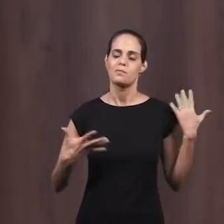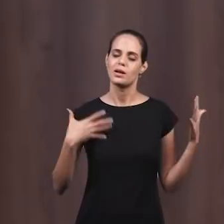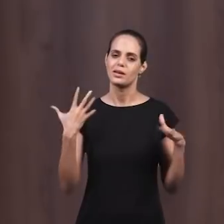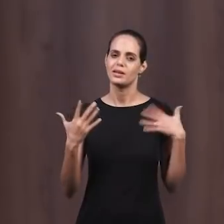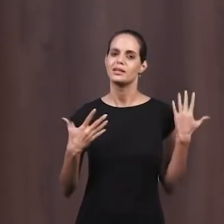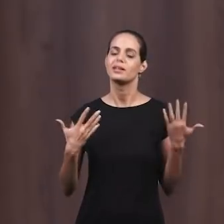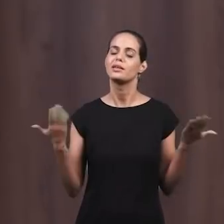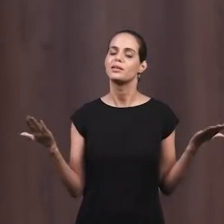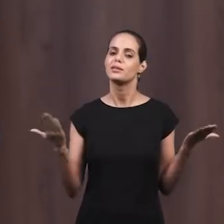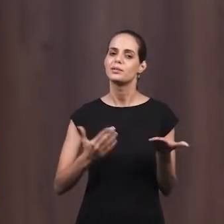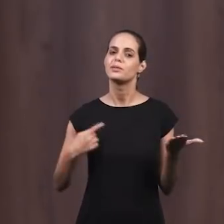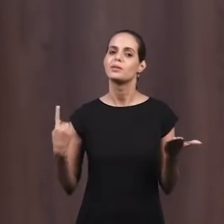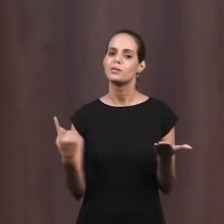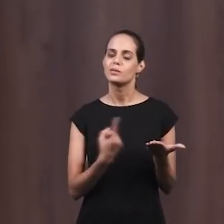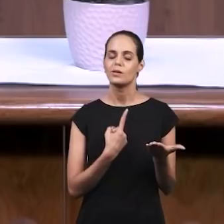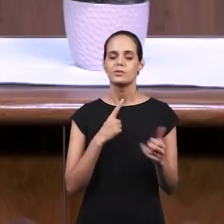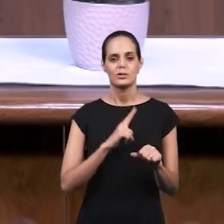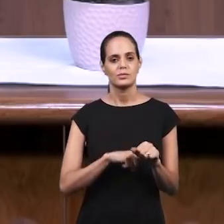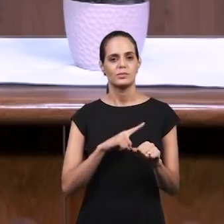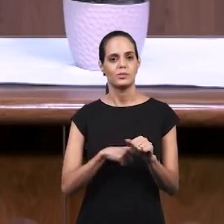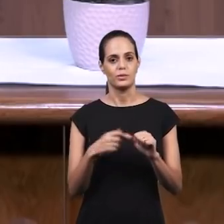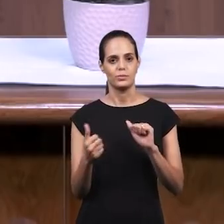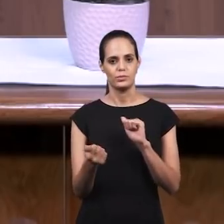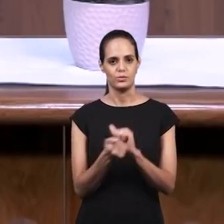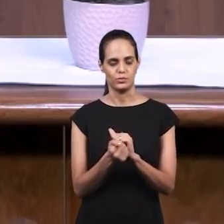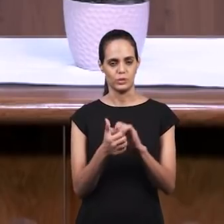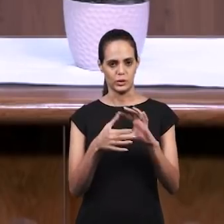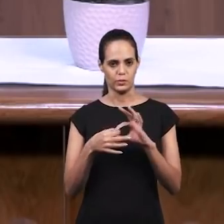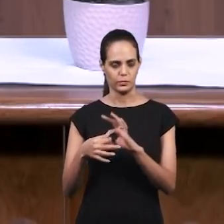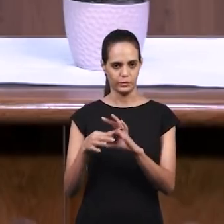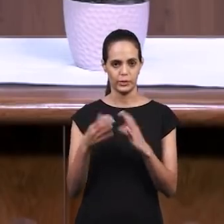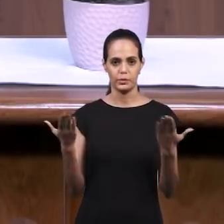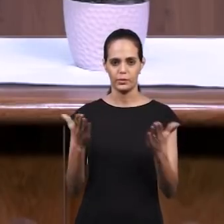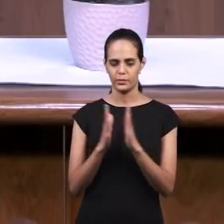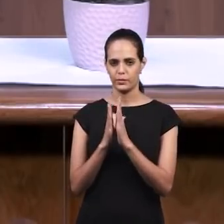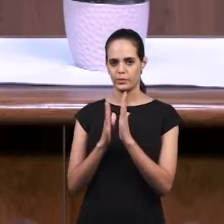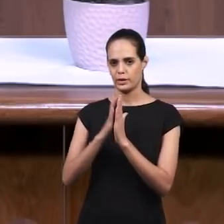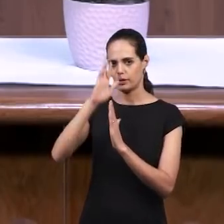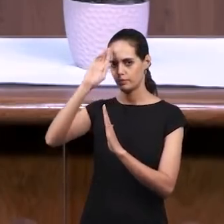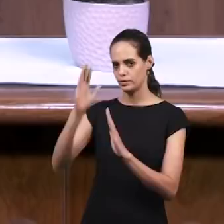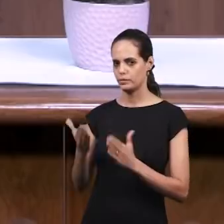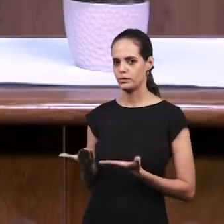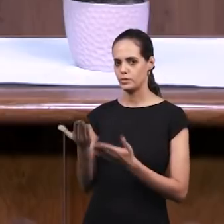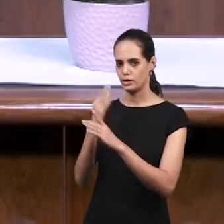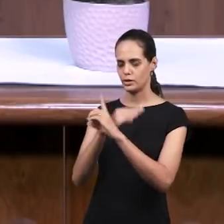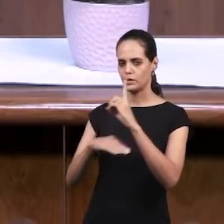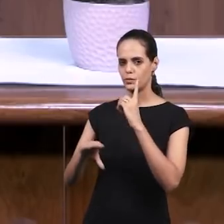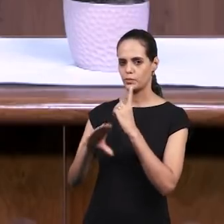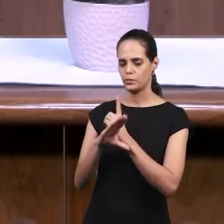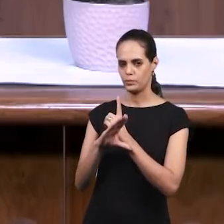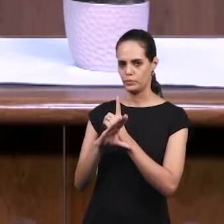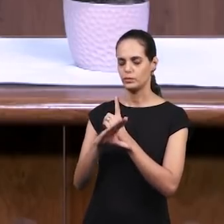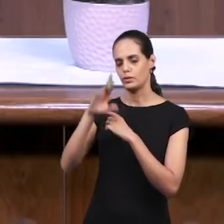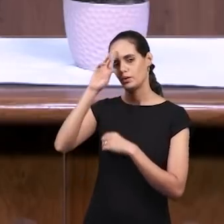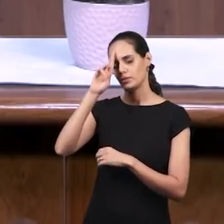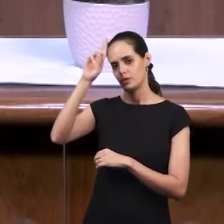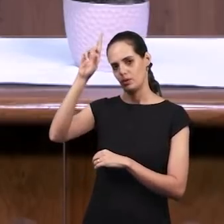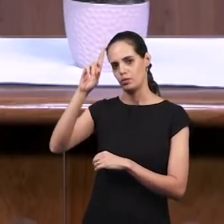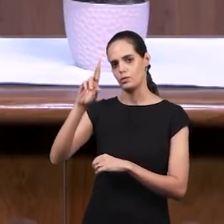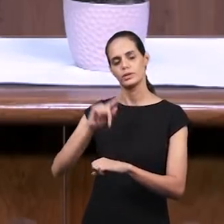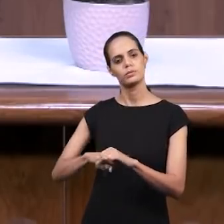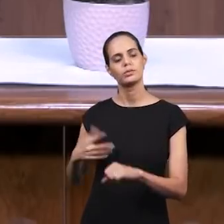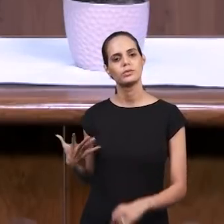nós participarmos juntos desse momento. E nós vamos orar ao Senhor, nós vamos entregar no altar do Senhor o nosso culto, esse